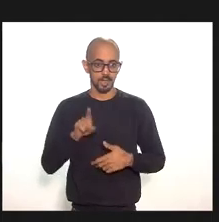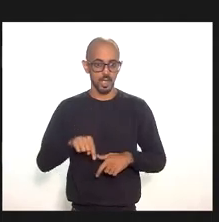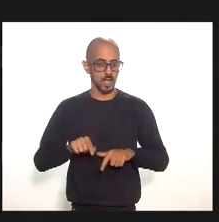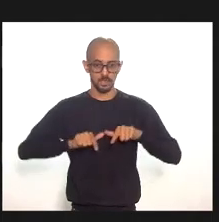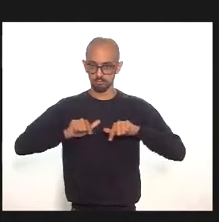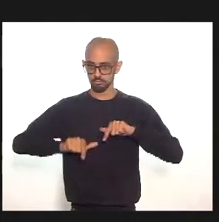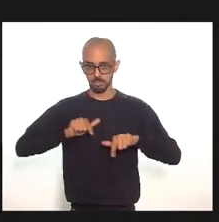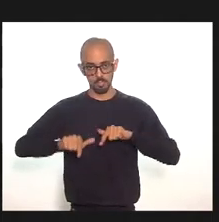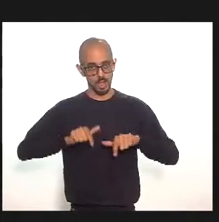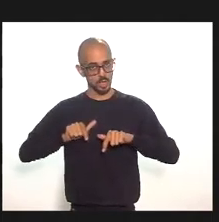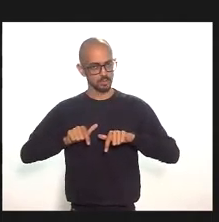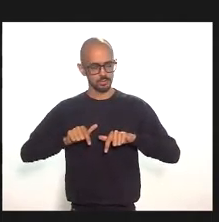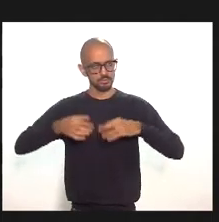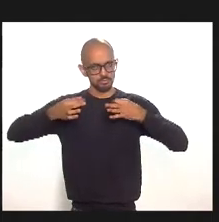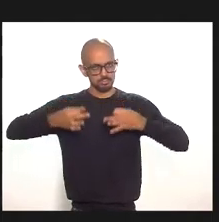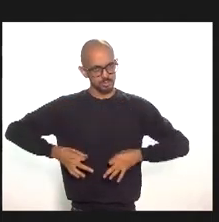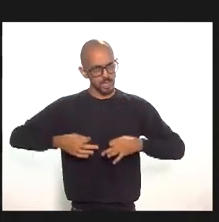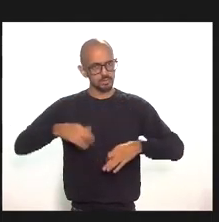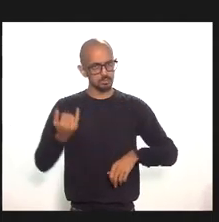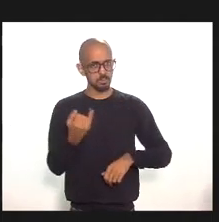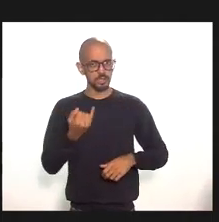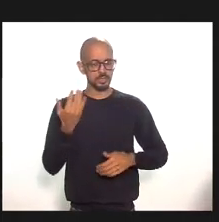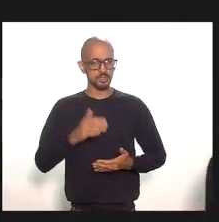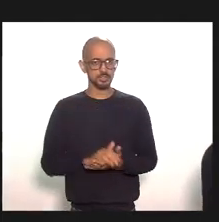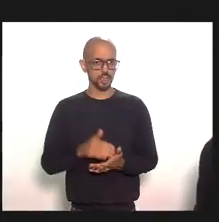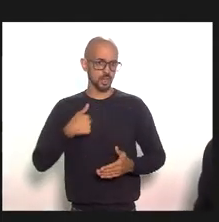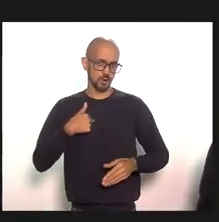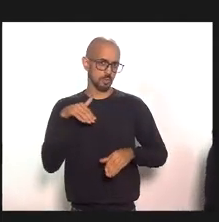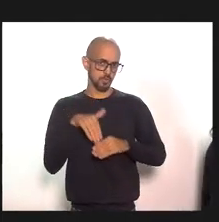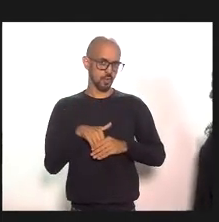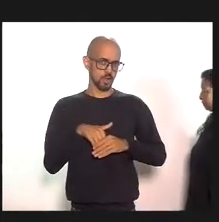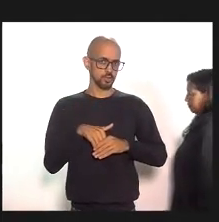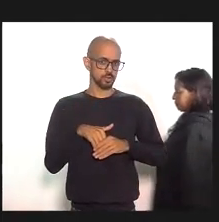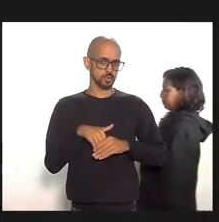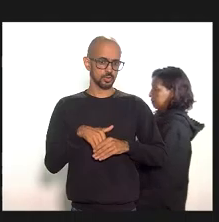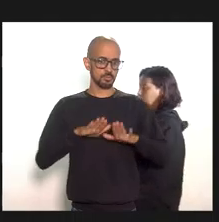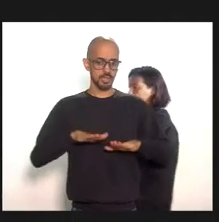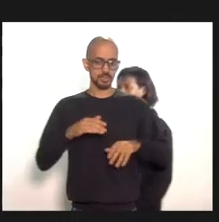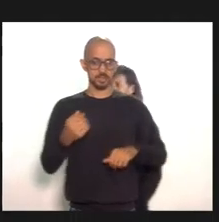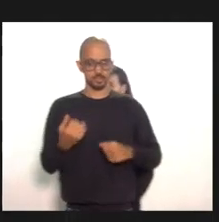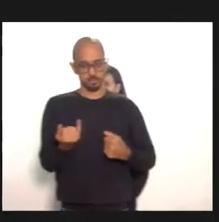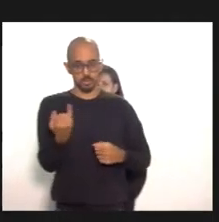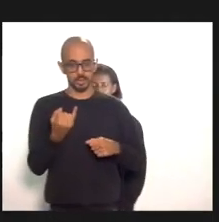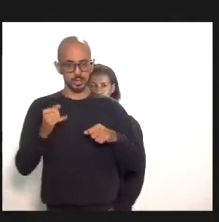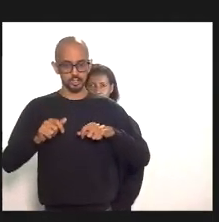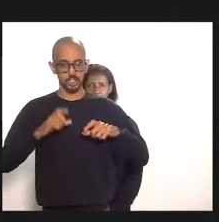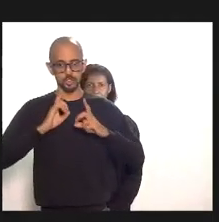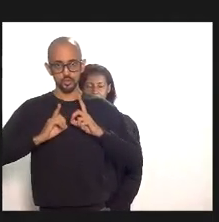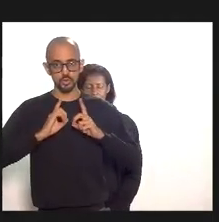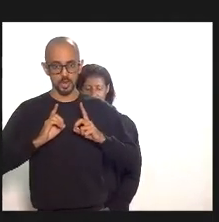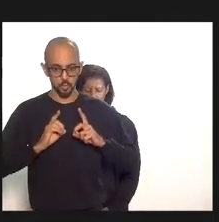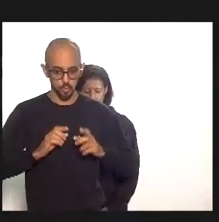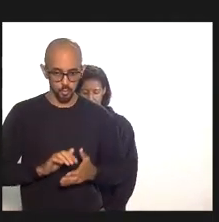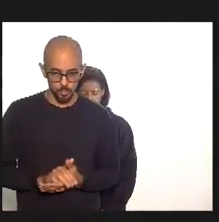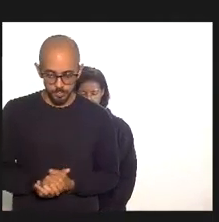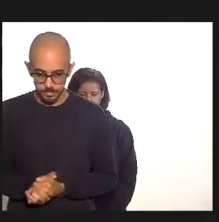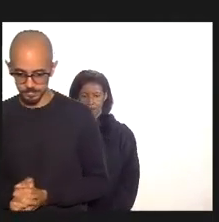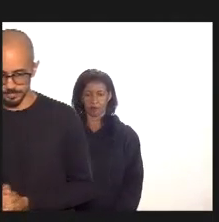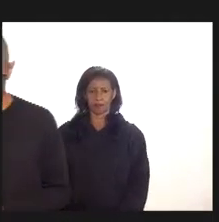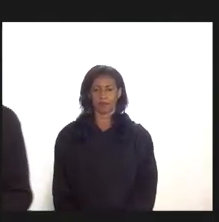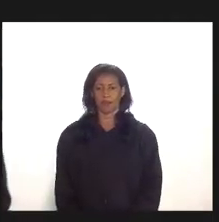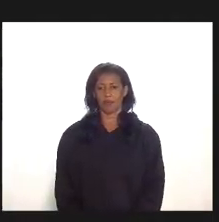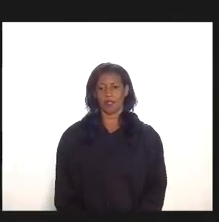atividade absolutamente essencial, e é assim que eu vou votar, mas é válida a discussão. Independente de conhecer ou não o voto, a